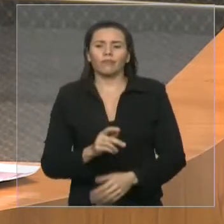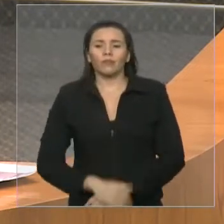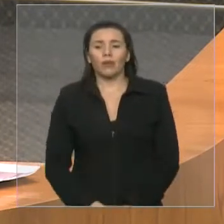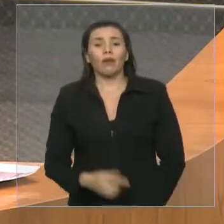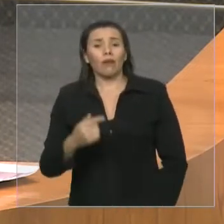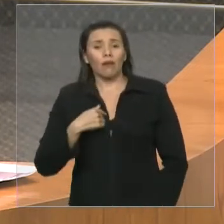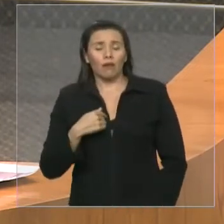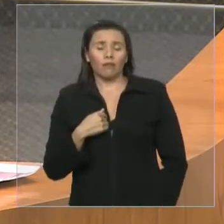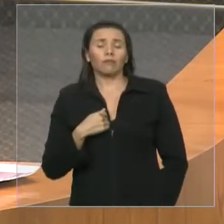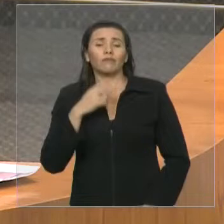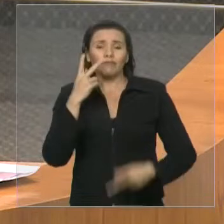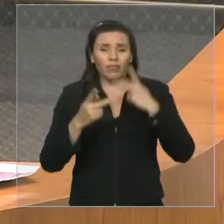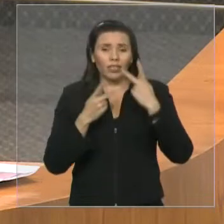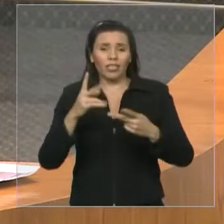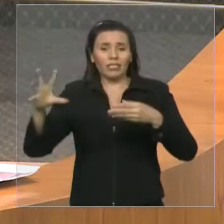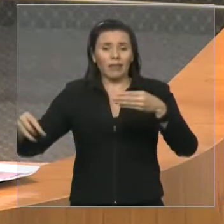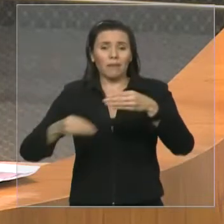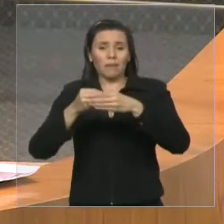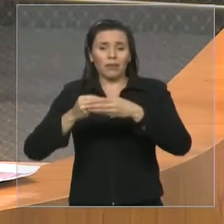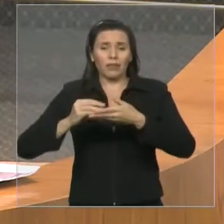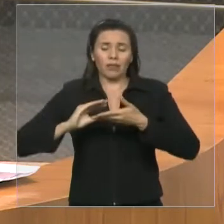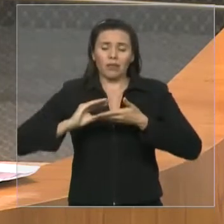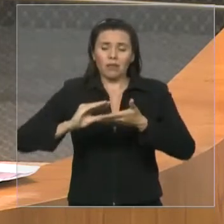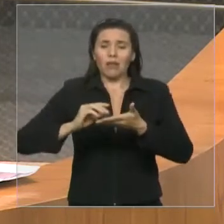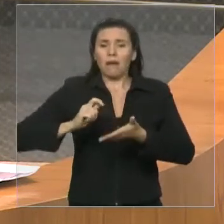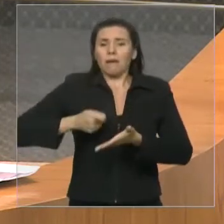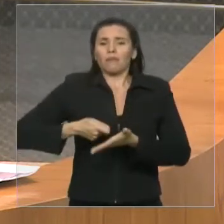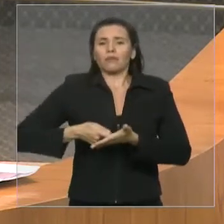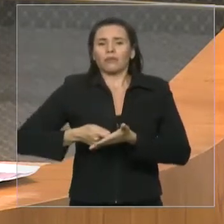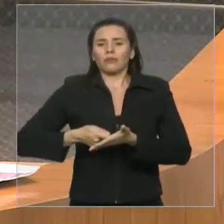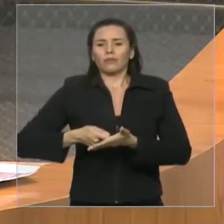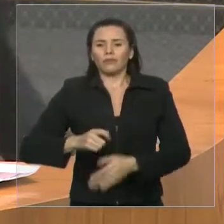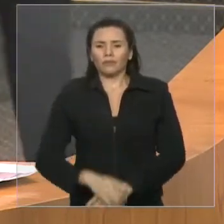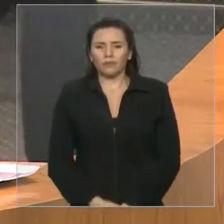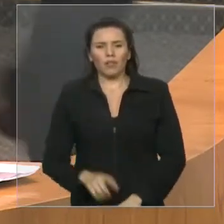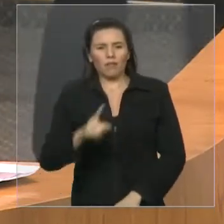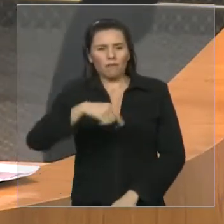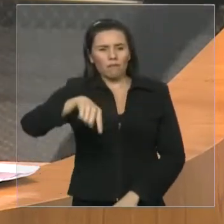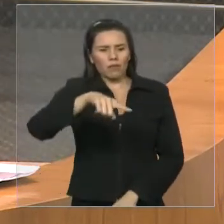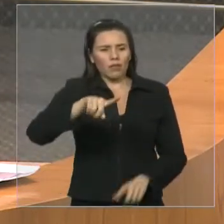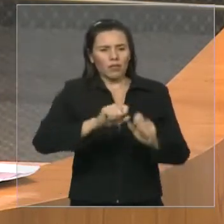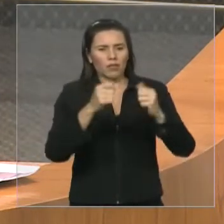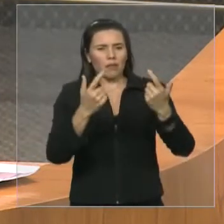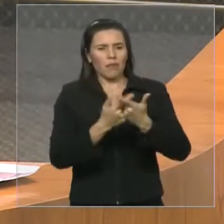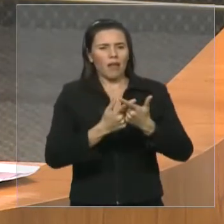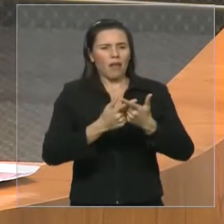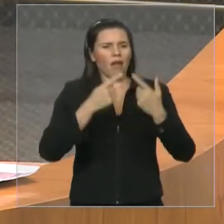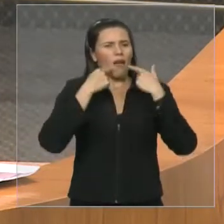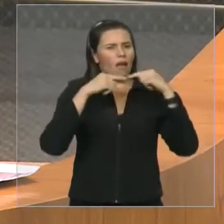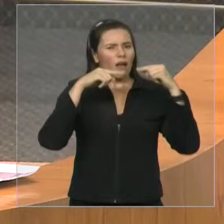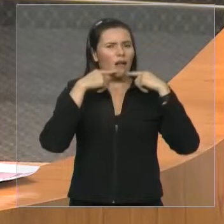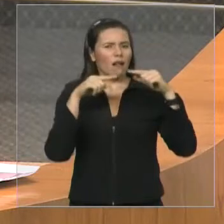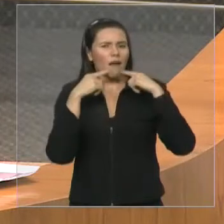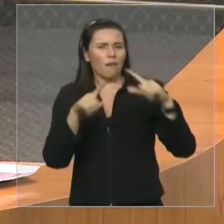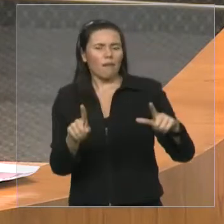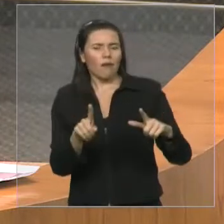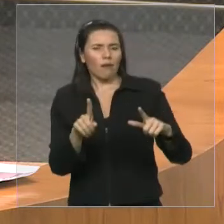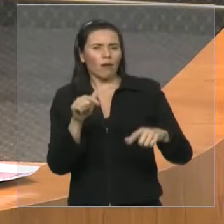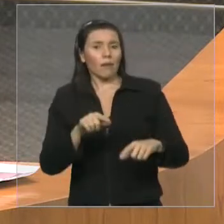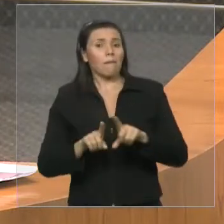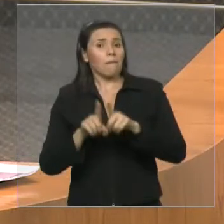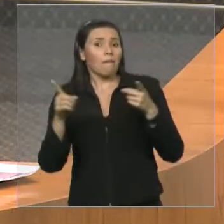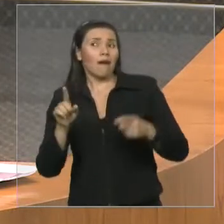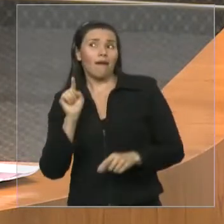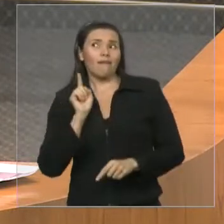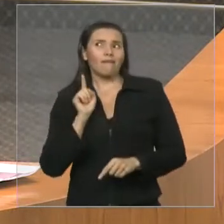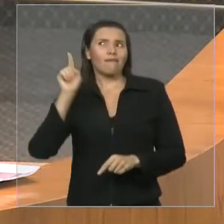Congresso Nacional, do qual alardeiam, pulverizam os seus regozijos, as suas alegrias, quando é a